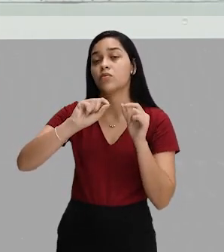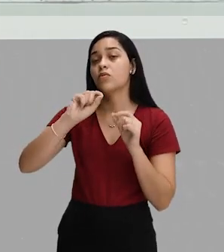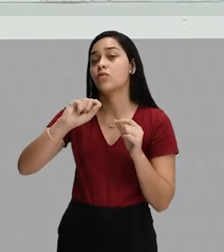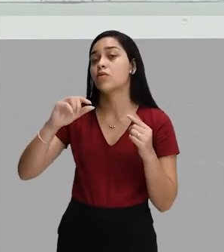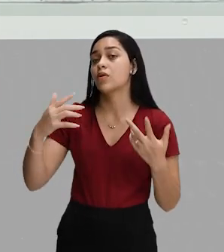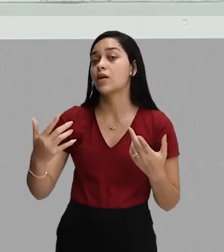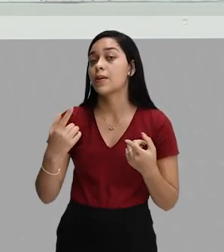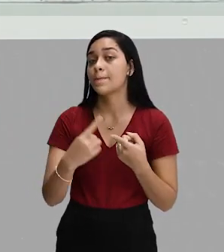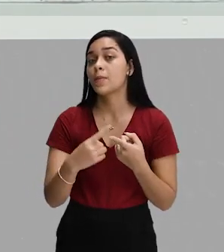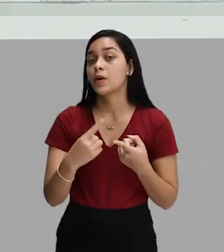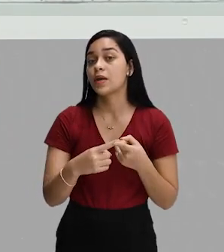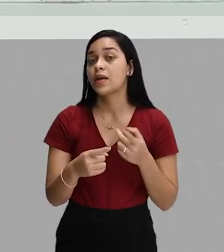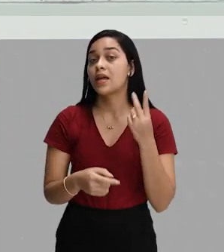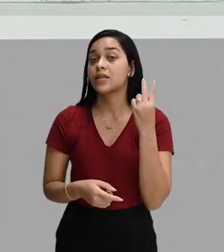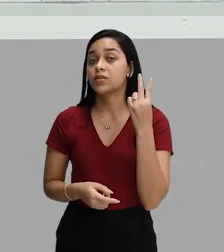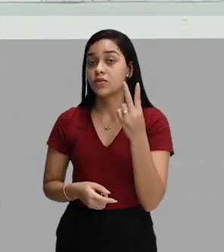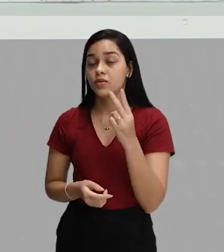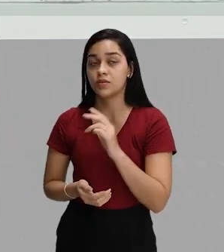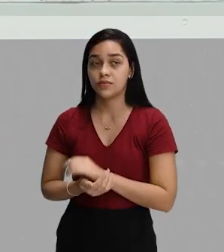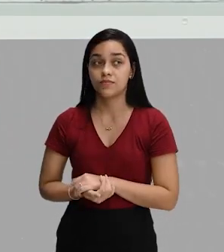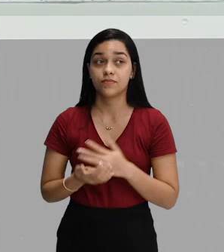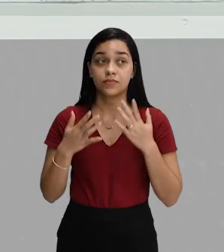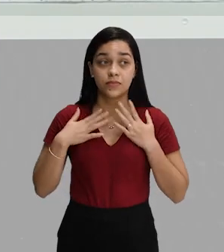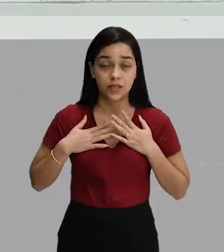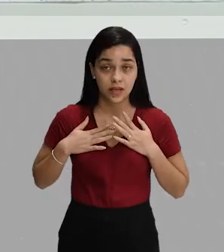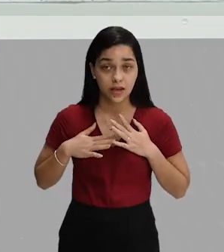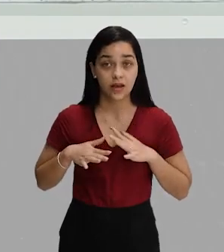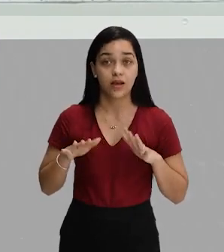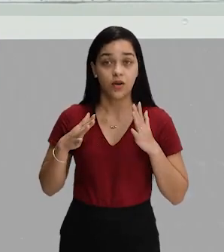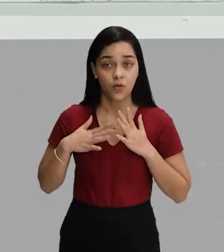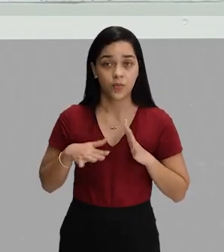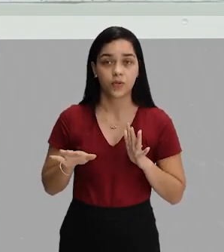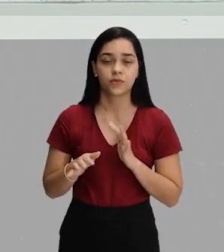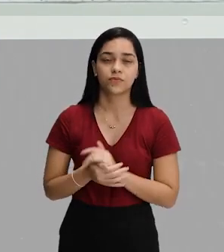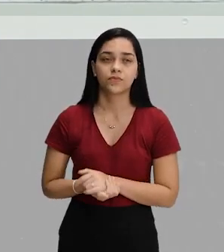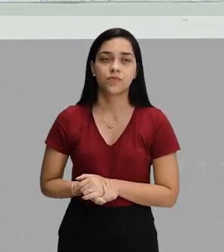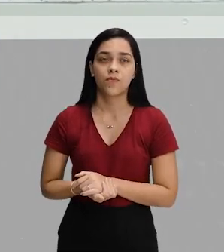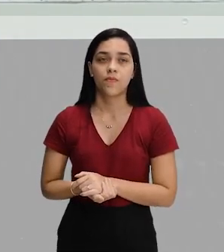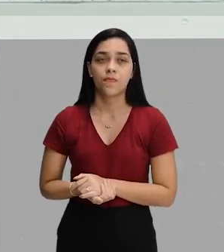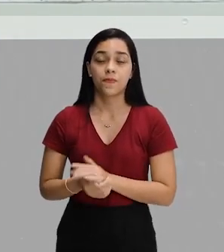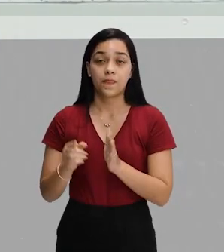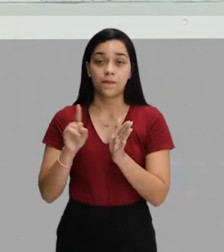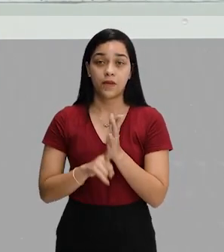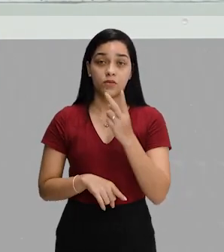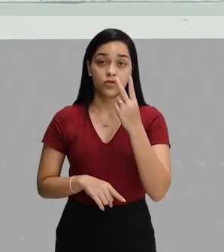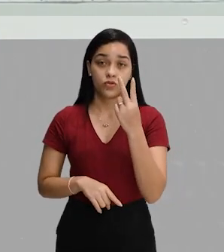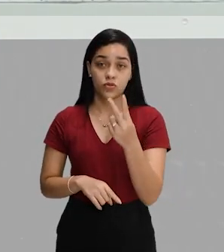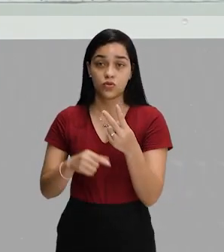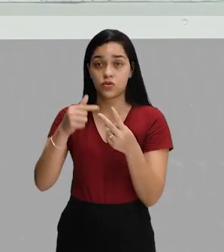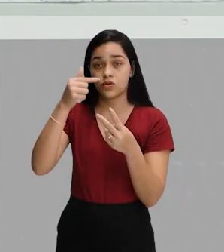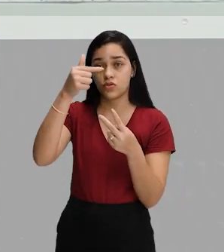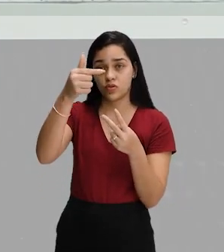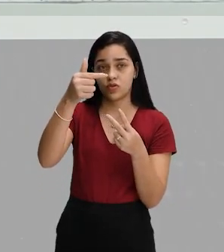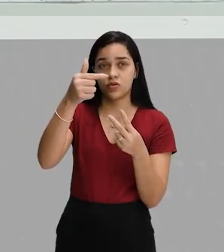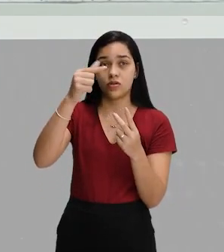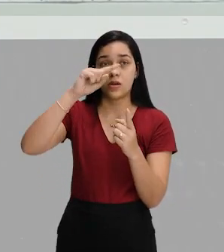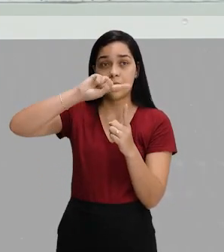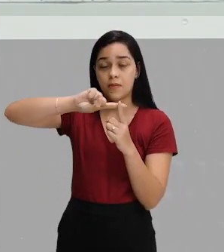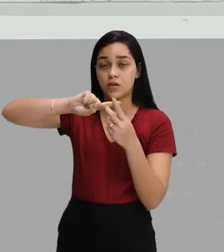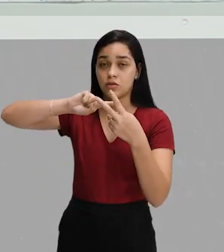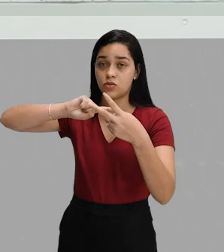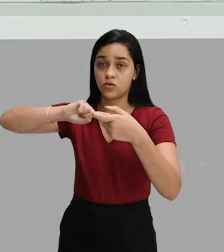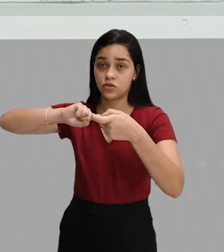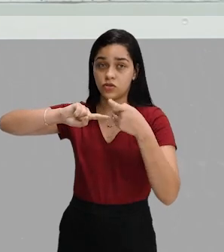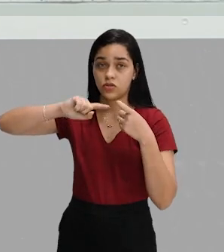porque o expoente é 2. Calma. Olha aqui, ó. Menos 2x ao quadrado mais 2x ao quadrado